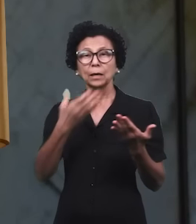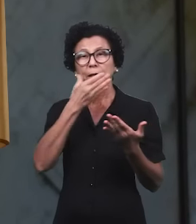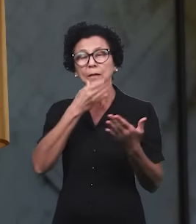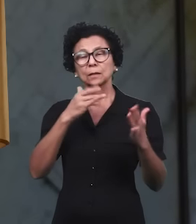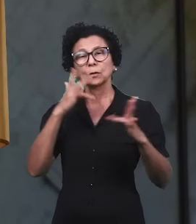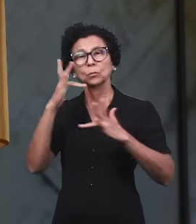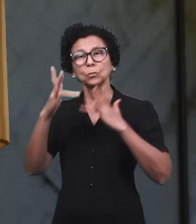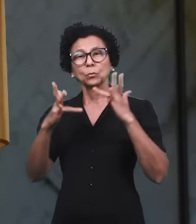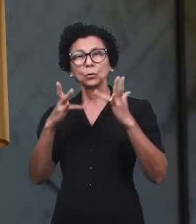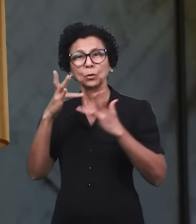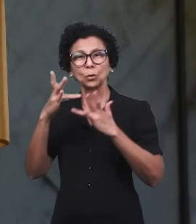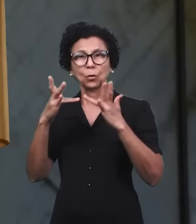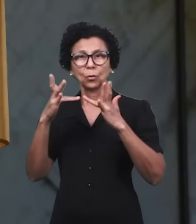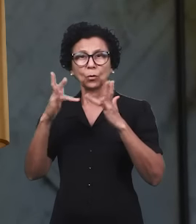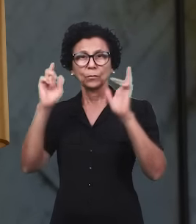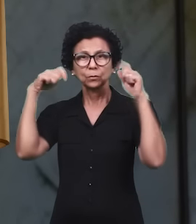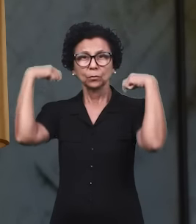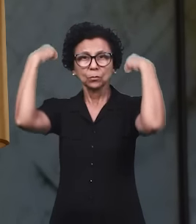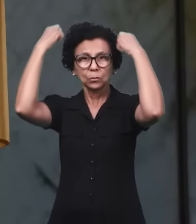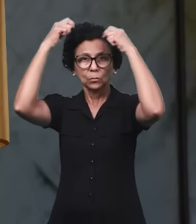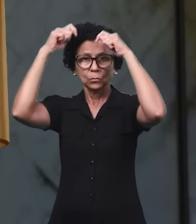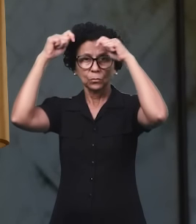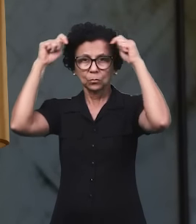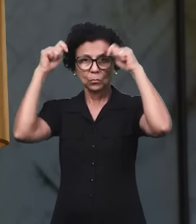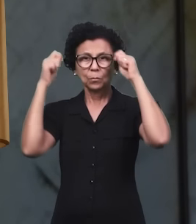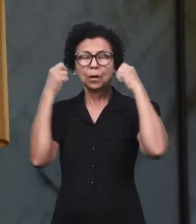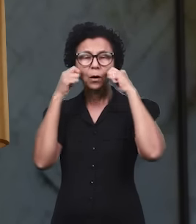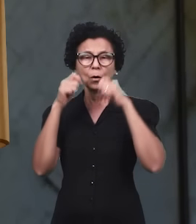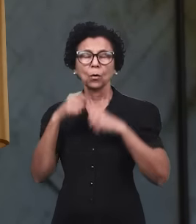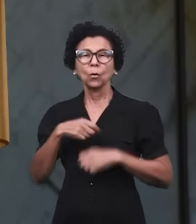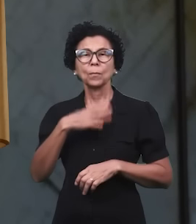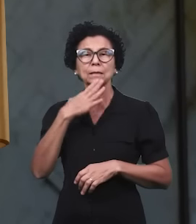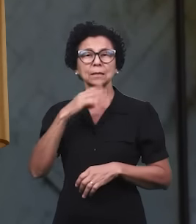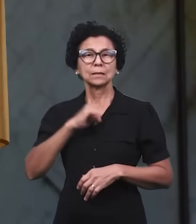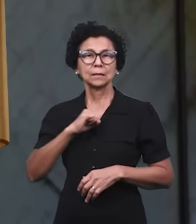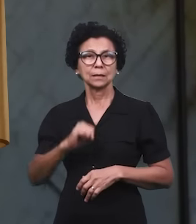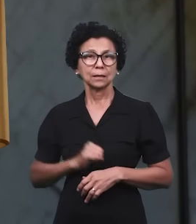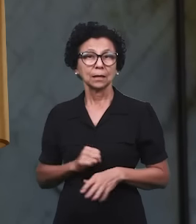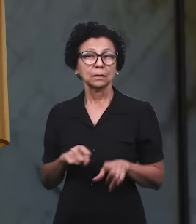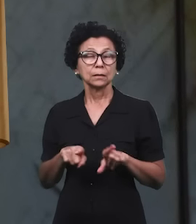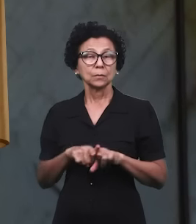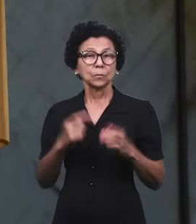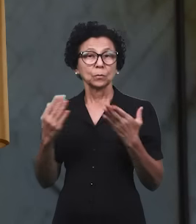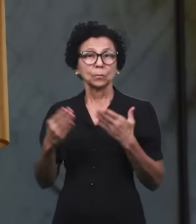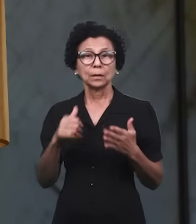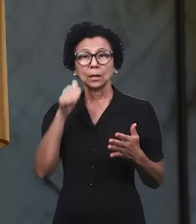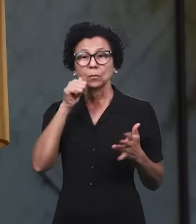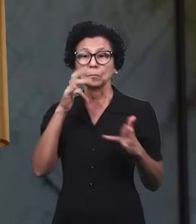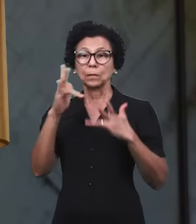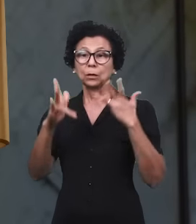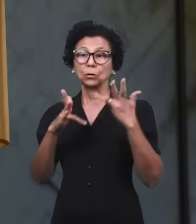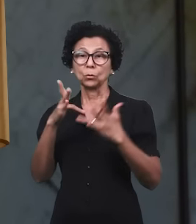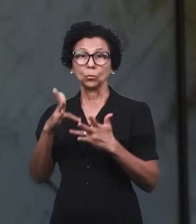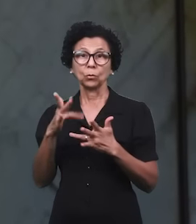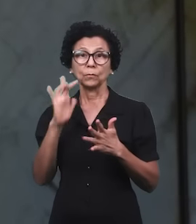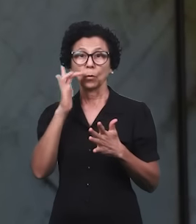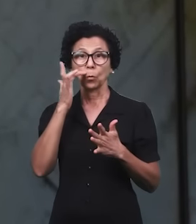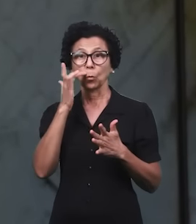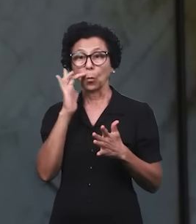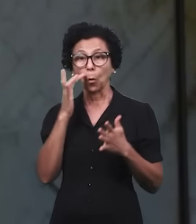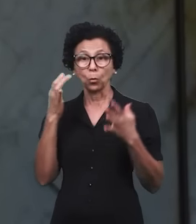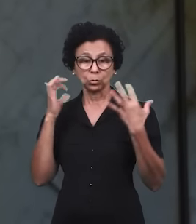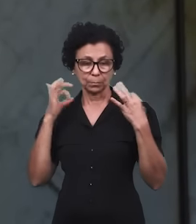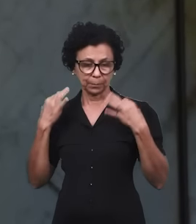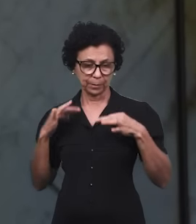seu turbante sacerdotal, e como uma noiva com as suas joias enfeitada. Então nós